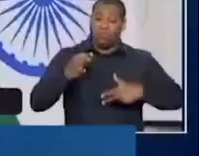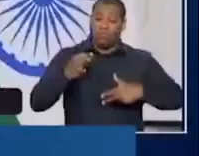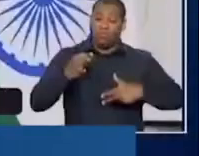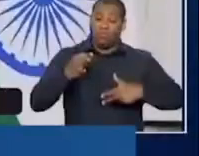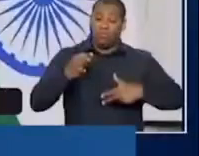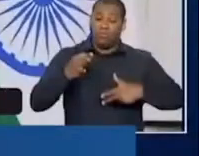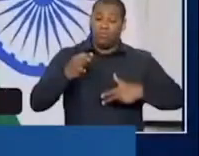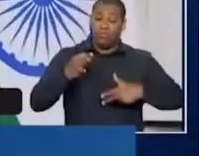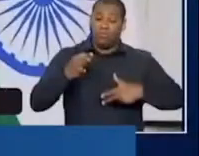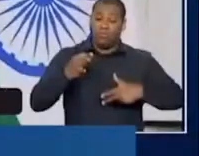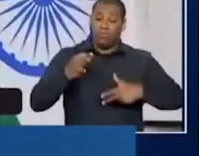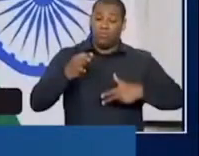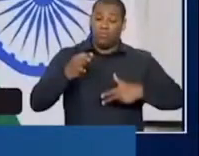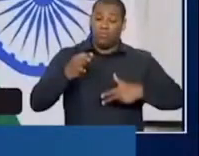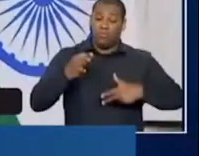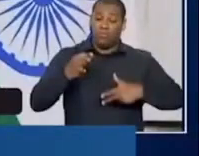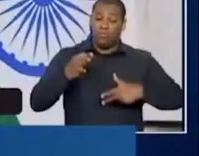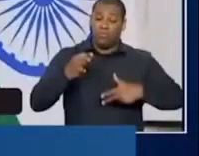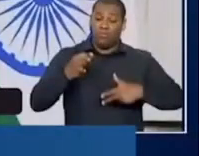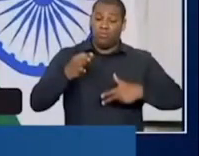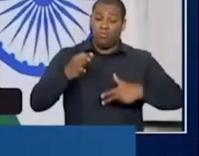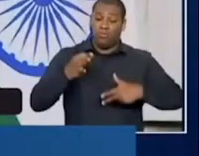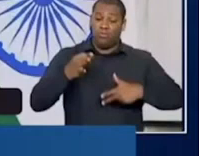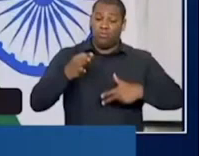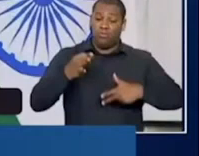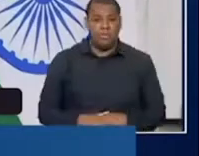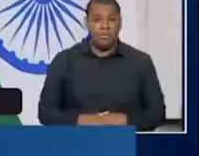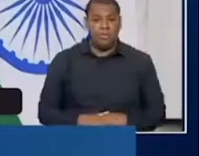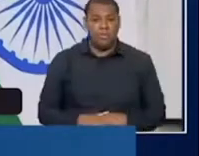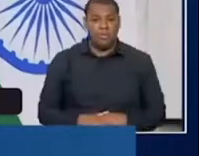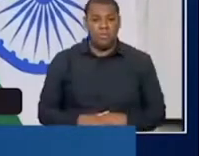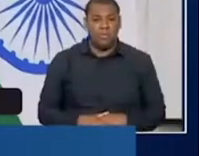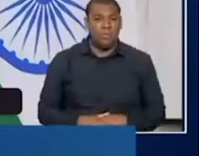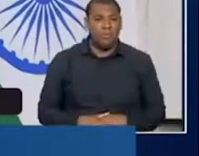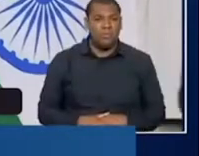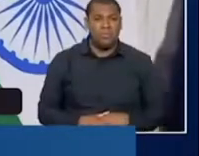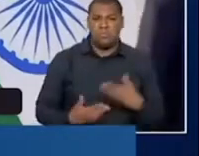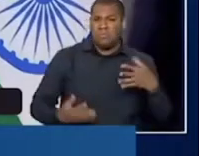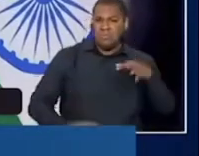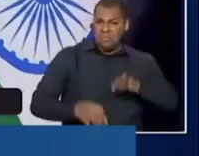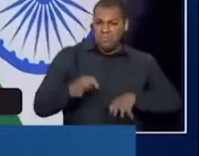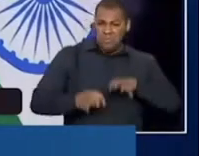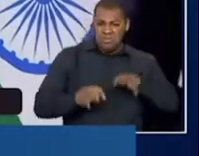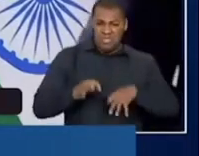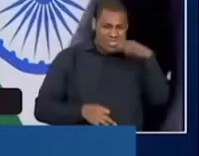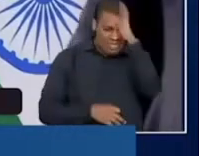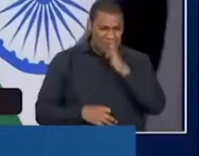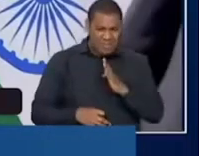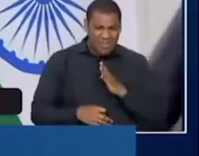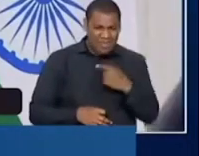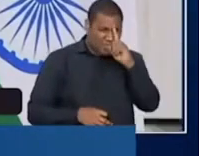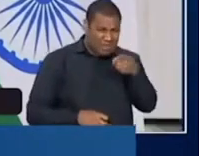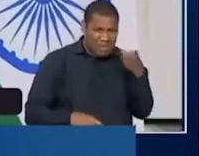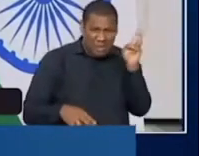lado, deixam muito clara qual é a situação, né? A gente está falando de um encontro daqui a mais de um ano, no final do ano que vem, como o presidente Lula lembrou